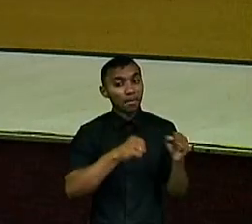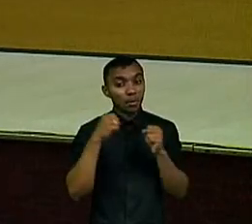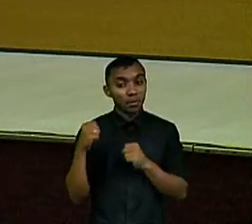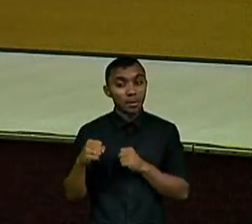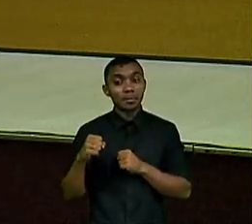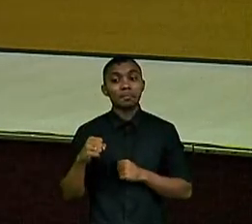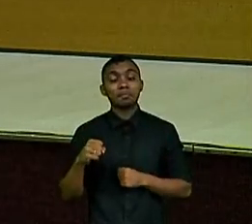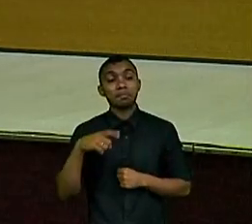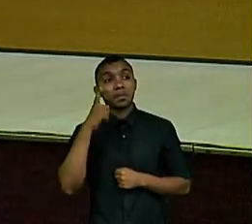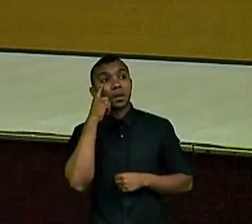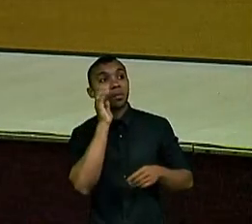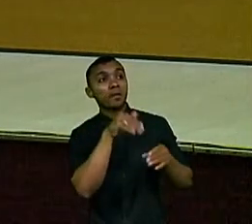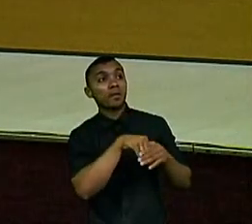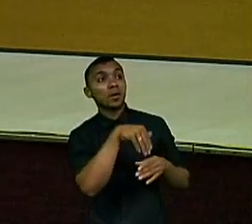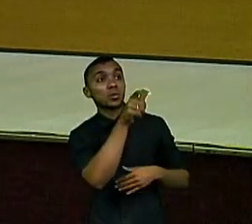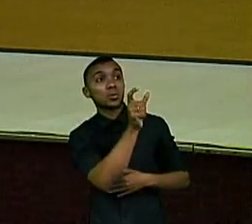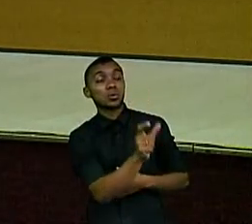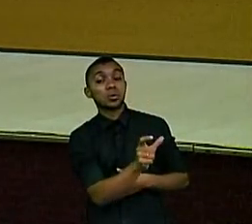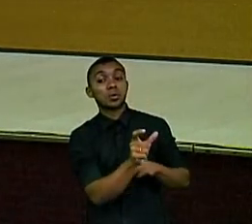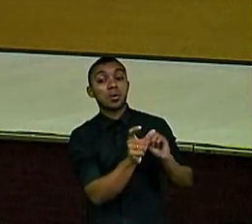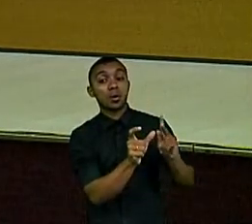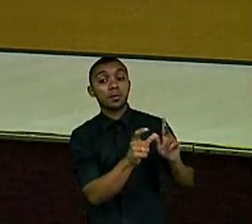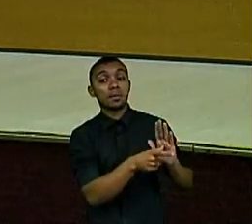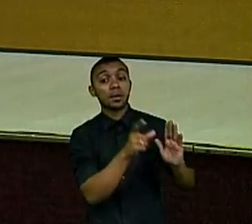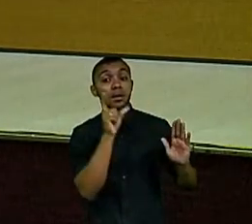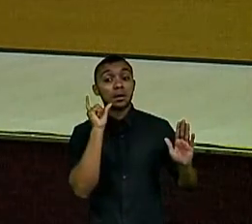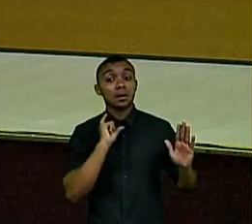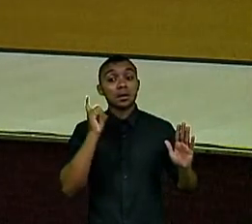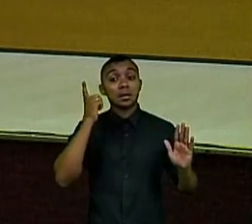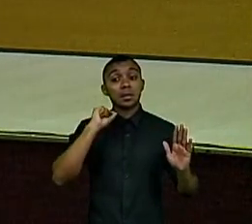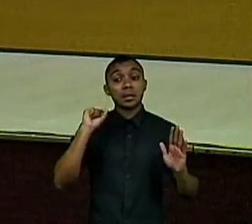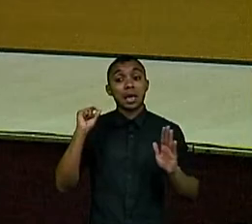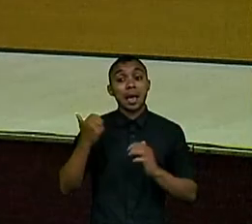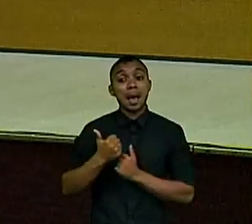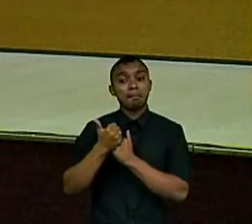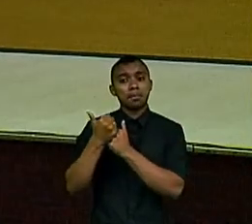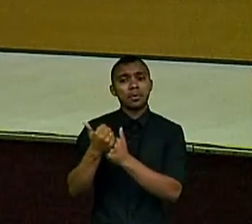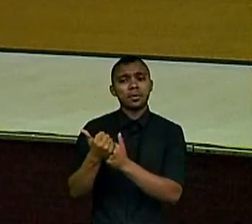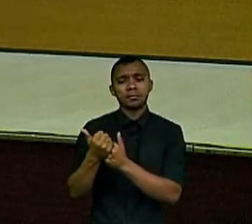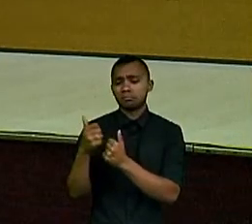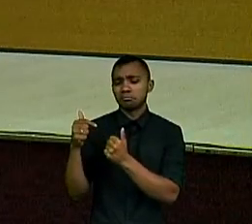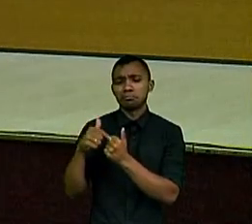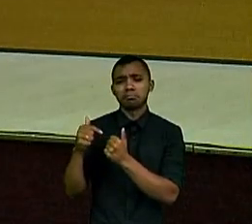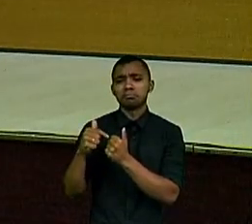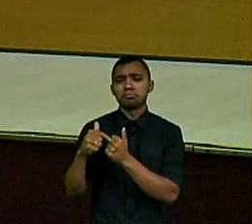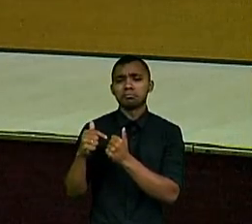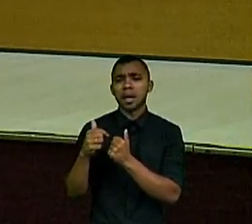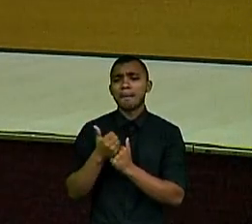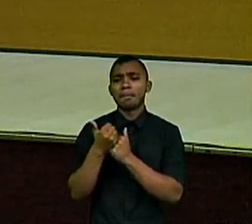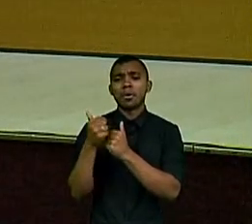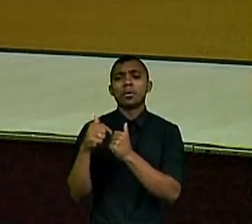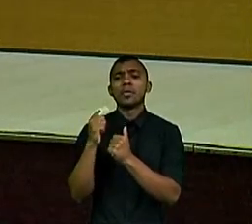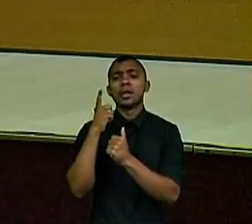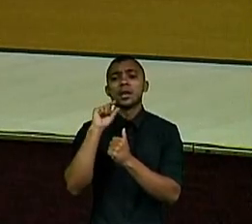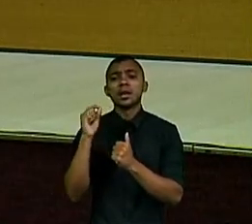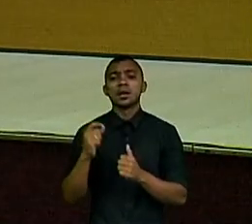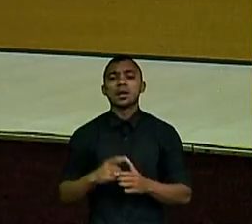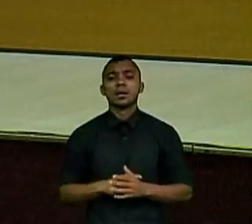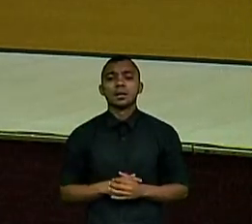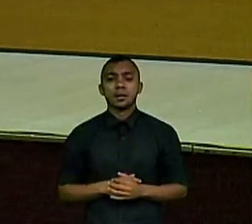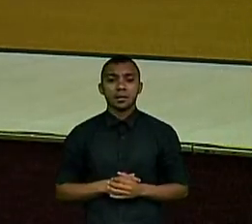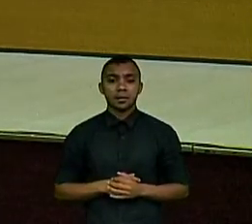que votar no candidato a saber quem é que está apoiando esse candidato uma coisa